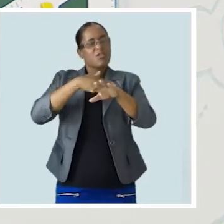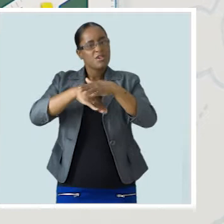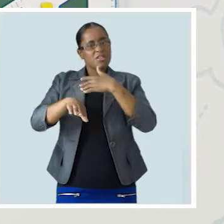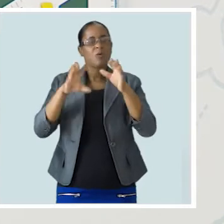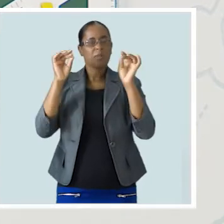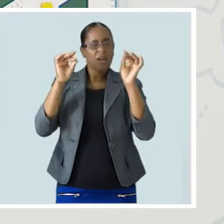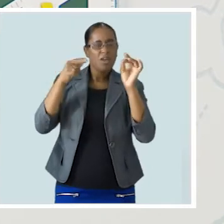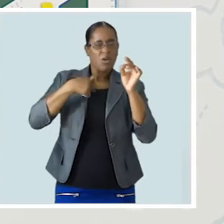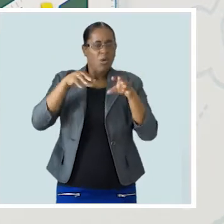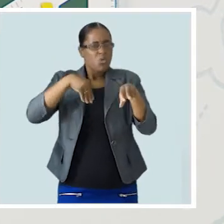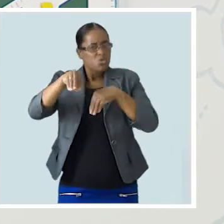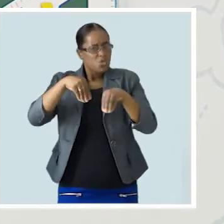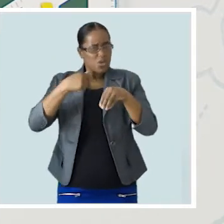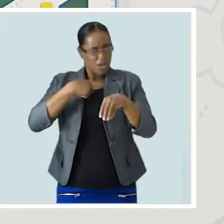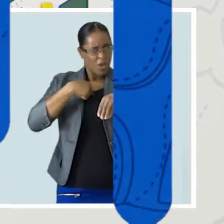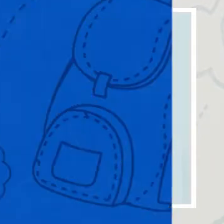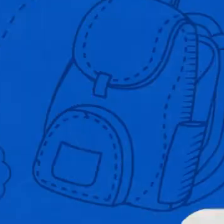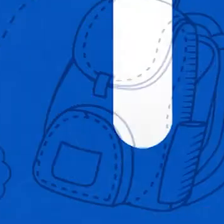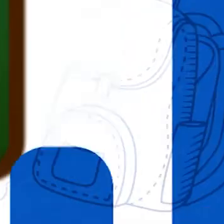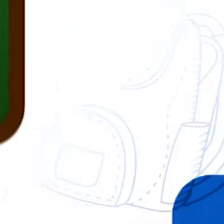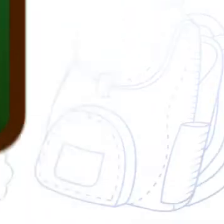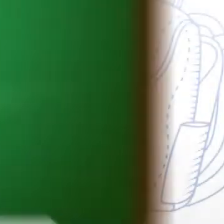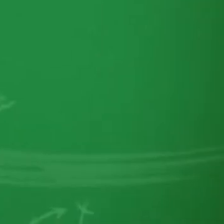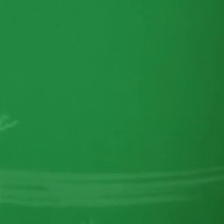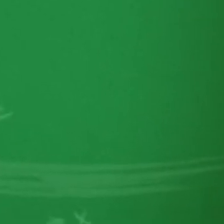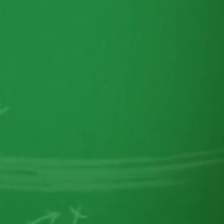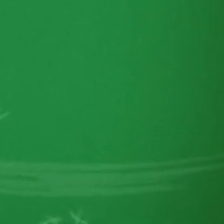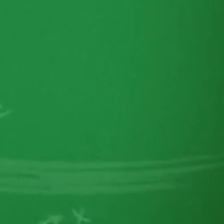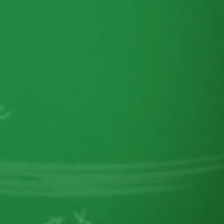um joguinho que eu preparei para a aula de hoje.